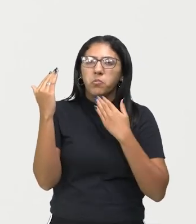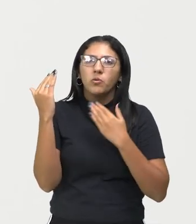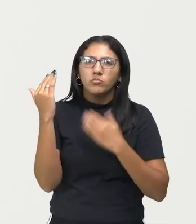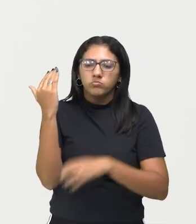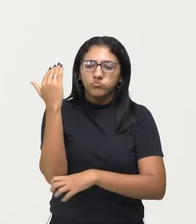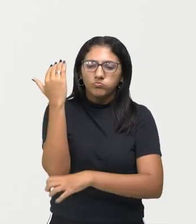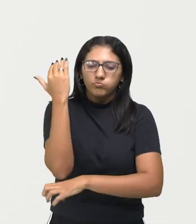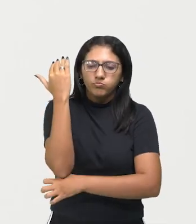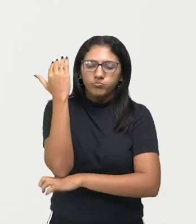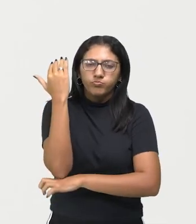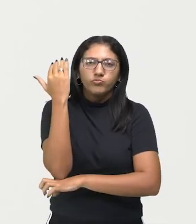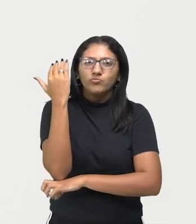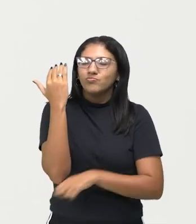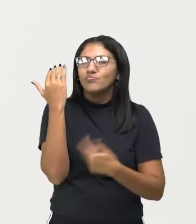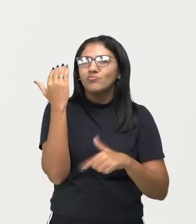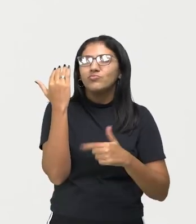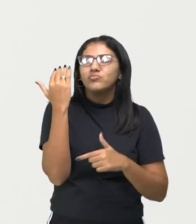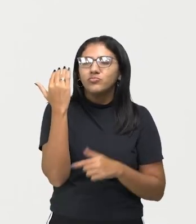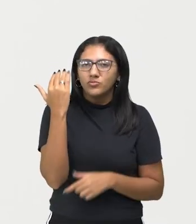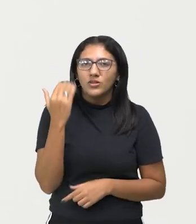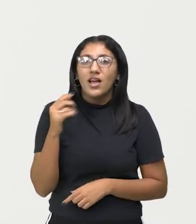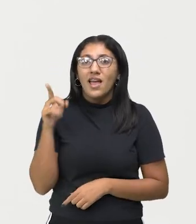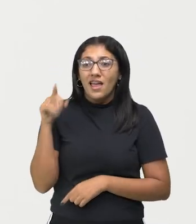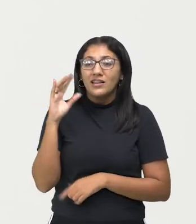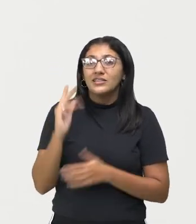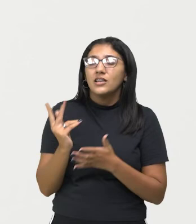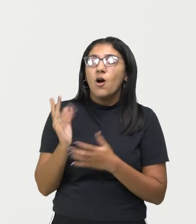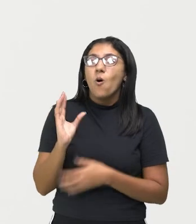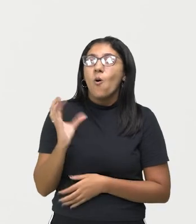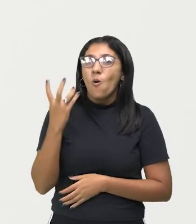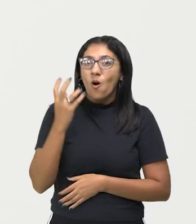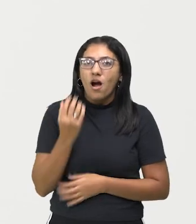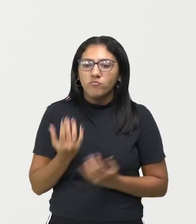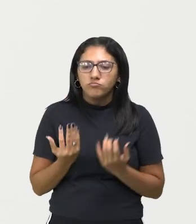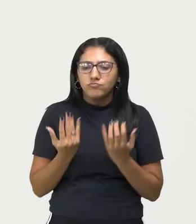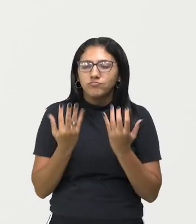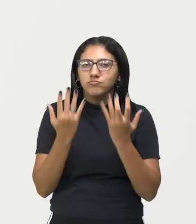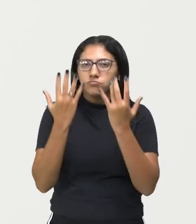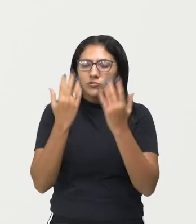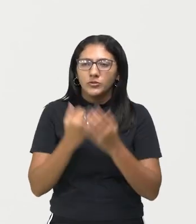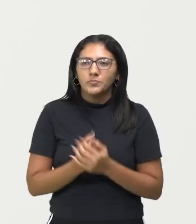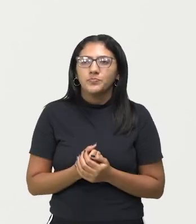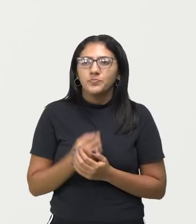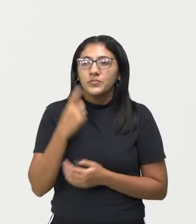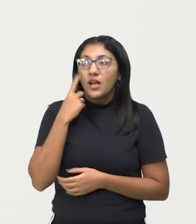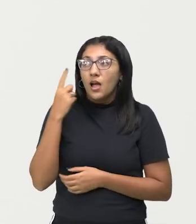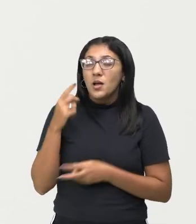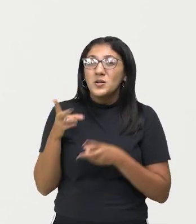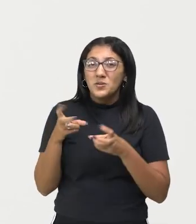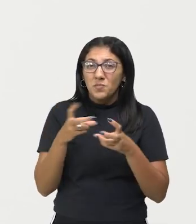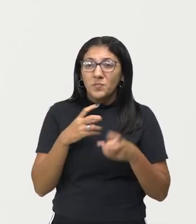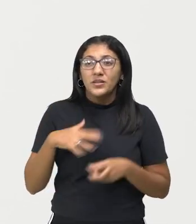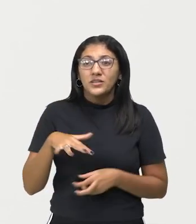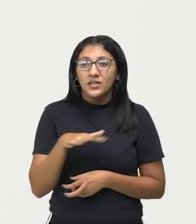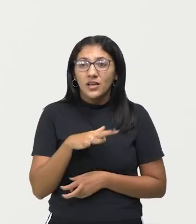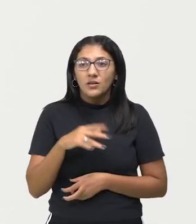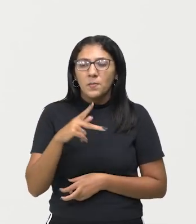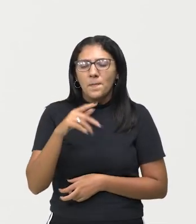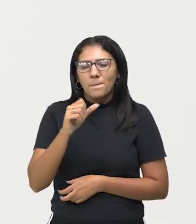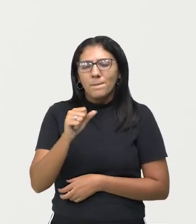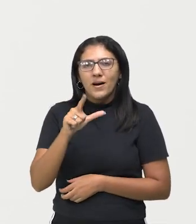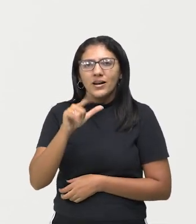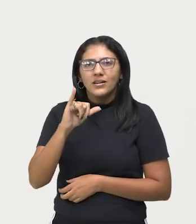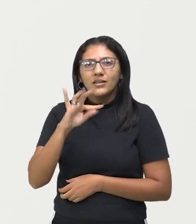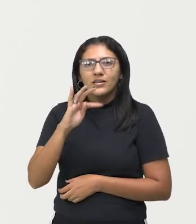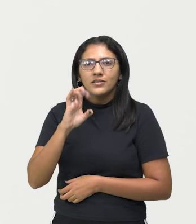justamente esse material que acaba causando os gases do efeito estufa. E essa vegetação acaba levando o nome de paliteiros,